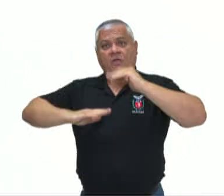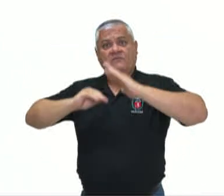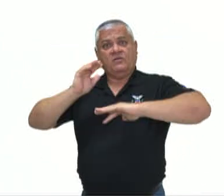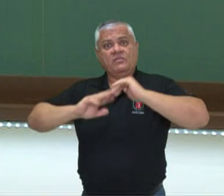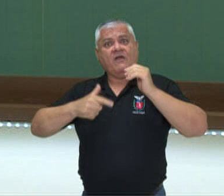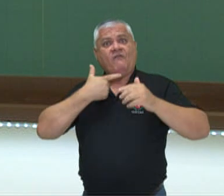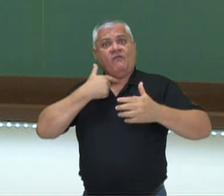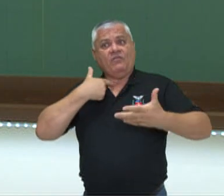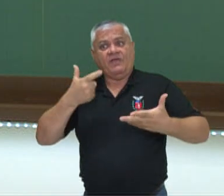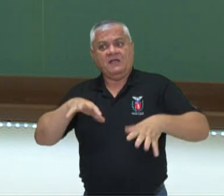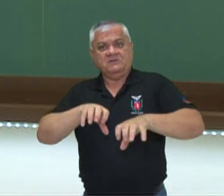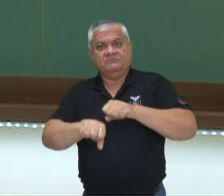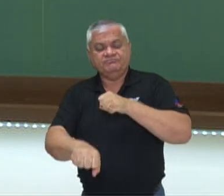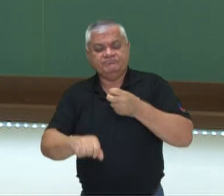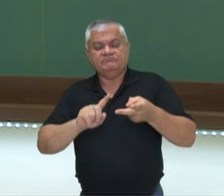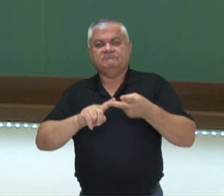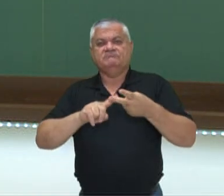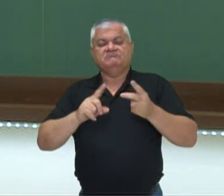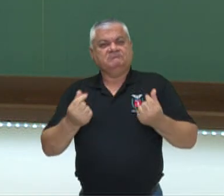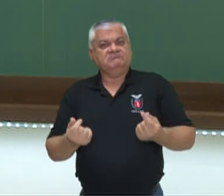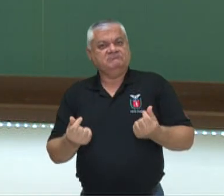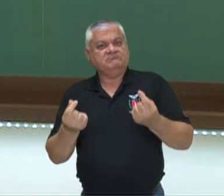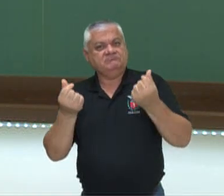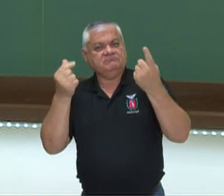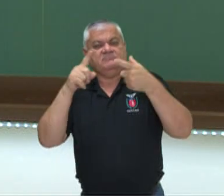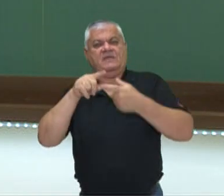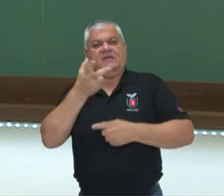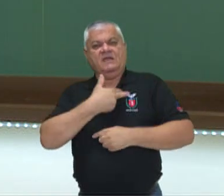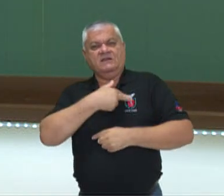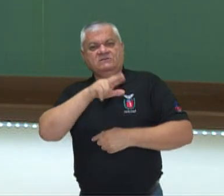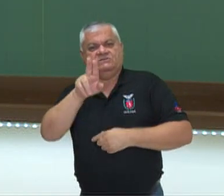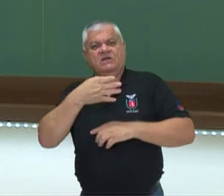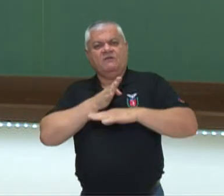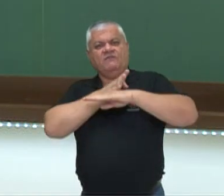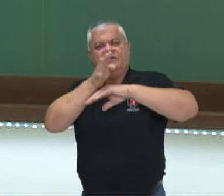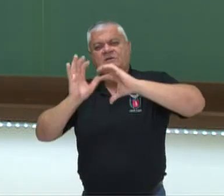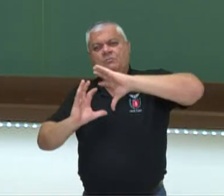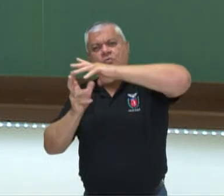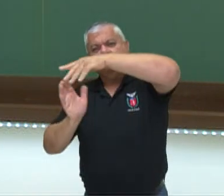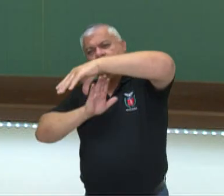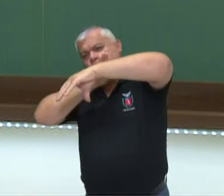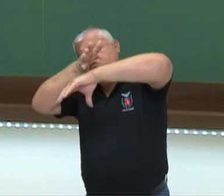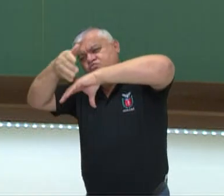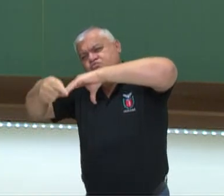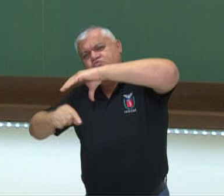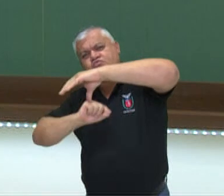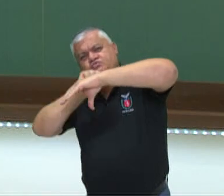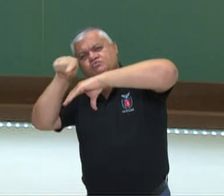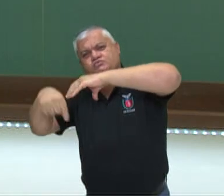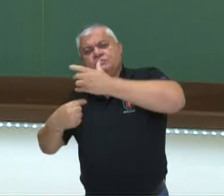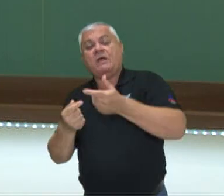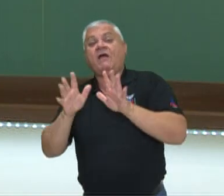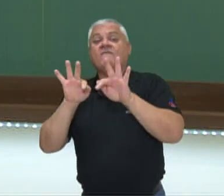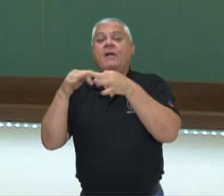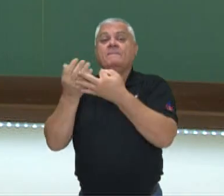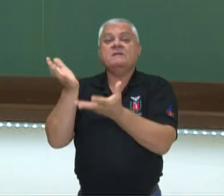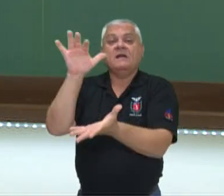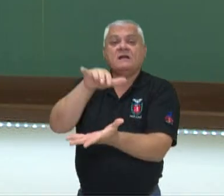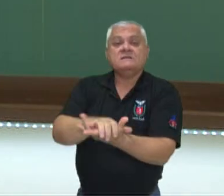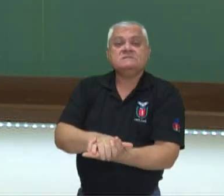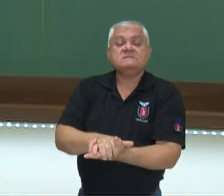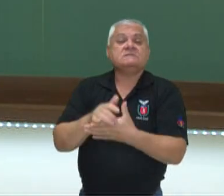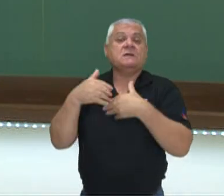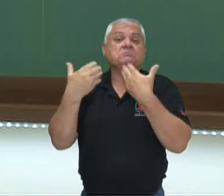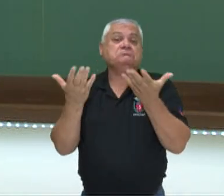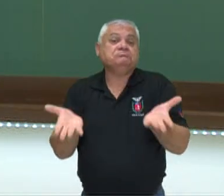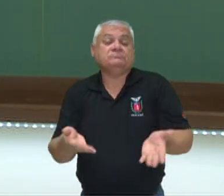a riqueza, a religião, conhecer o mundo, constituir família, conhecer,